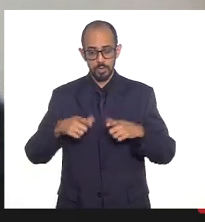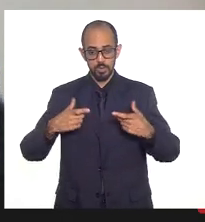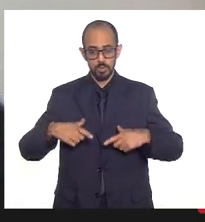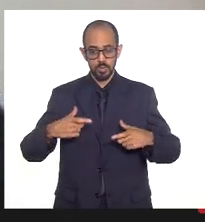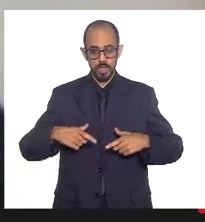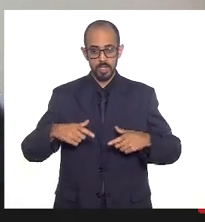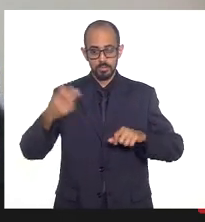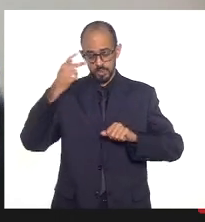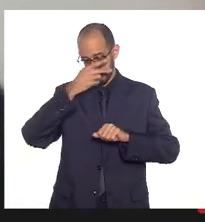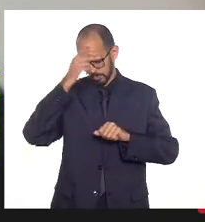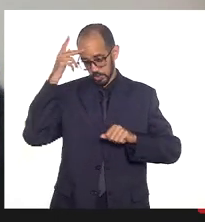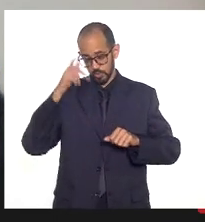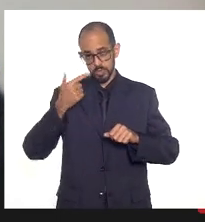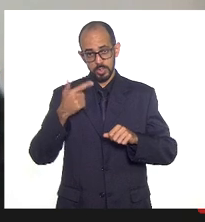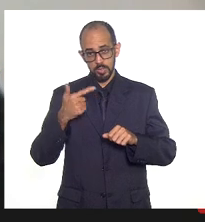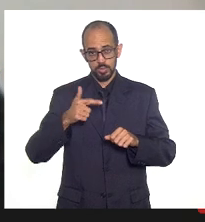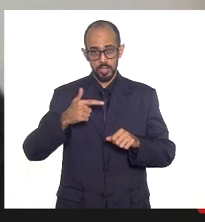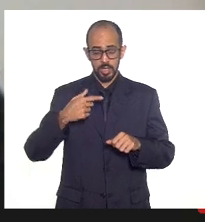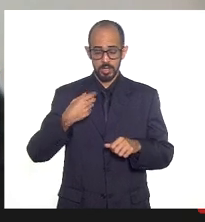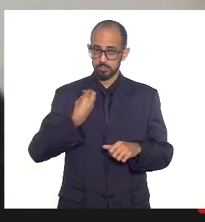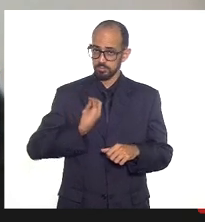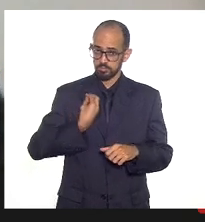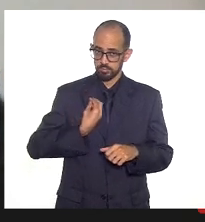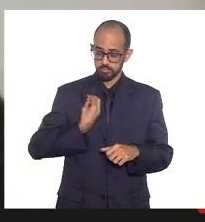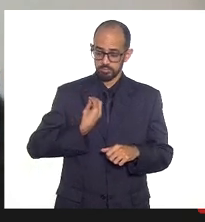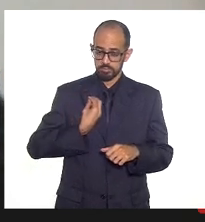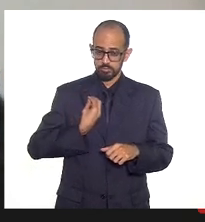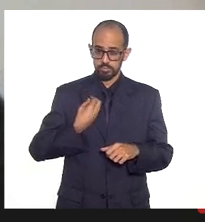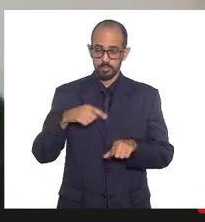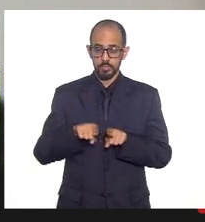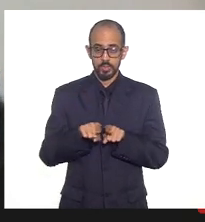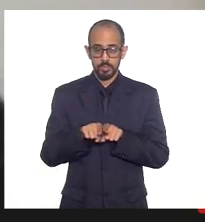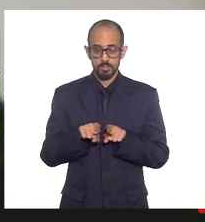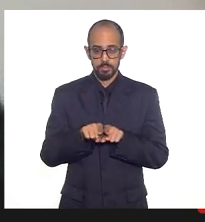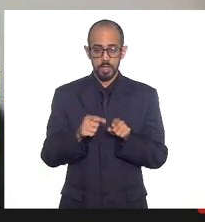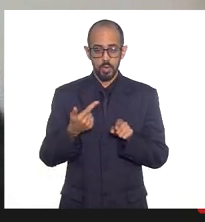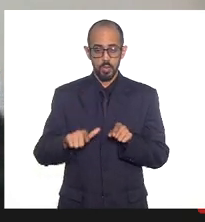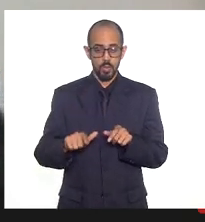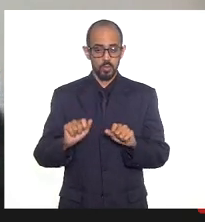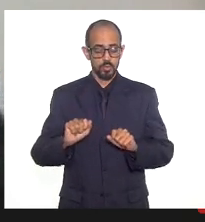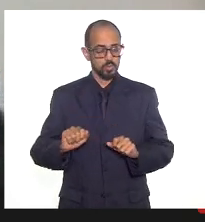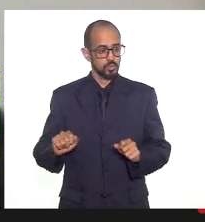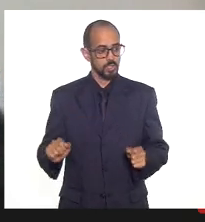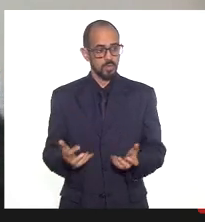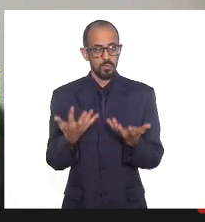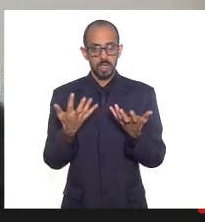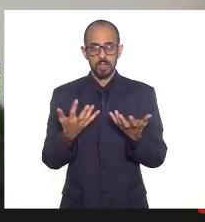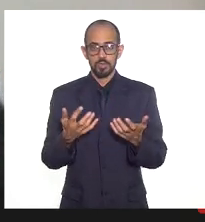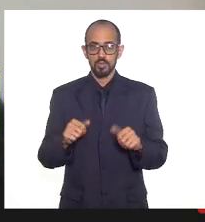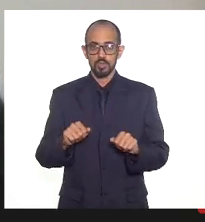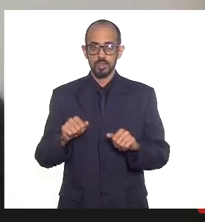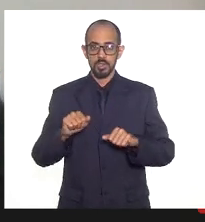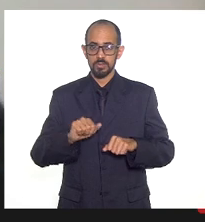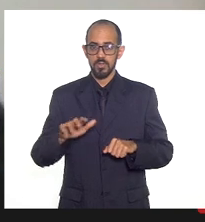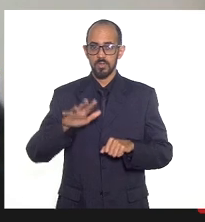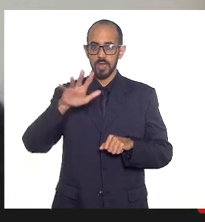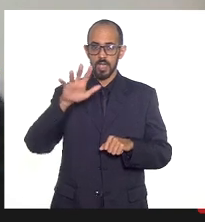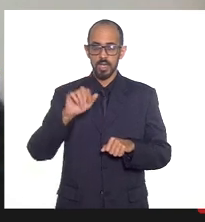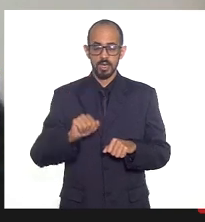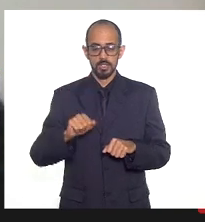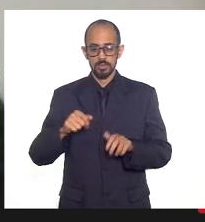não têm espaço. A gente costumava cobrir bastante outros eventos, né, das periferias, festivais de cultura,